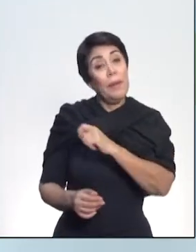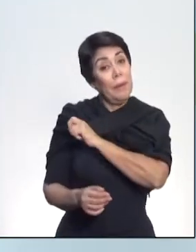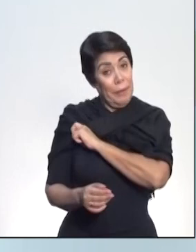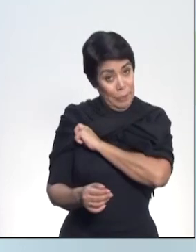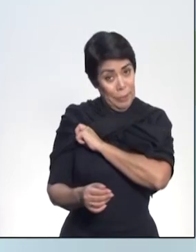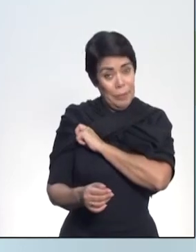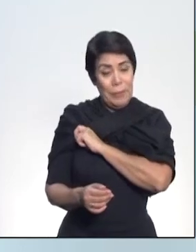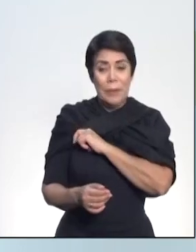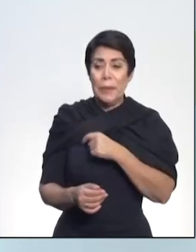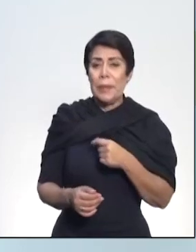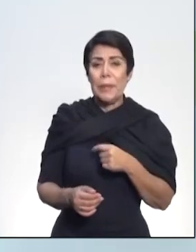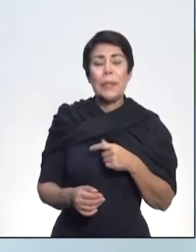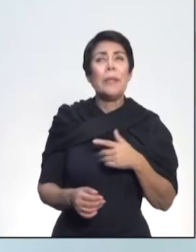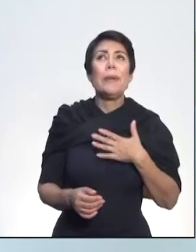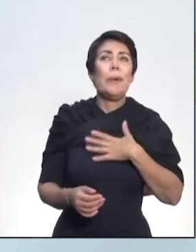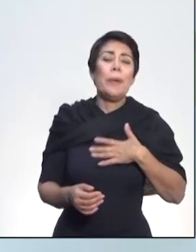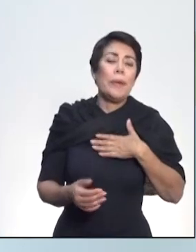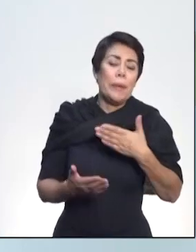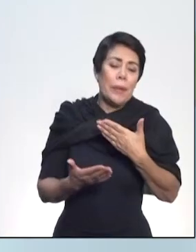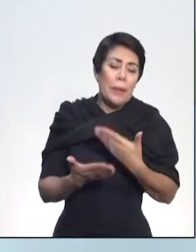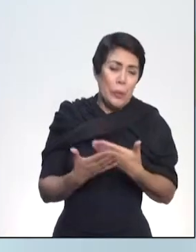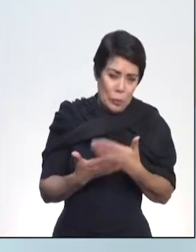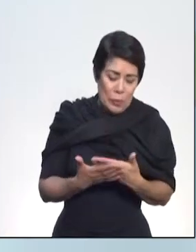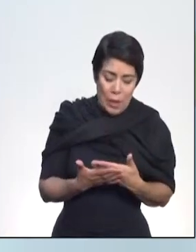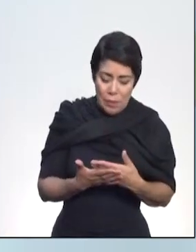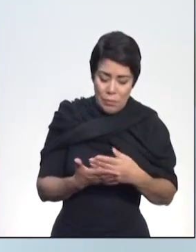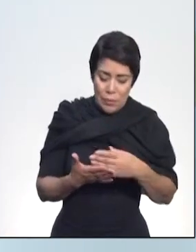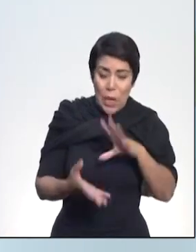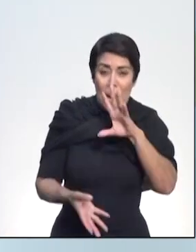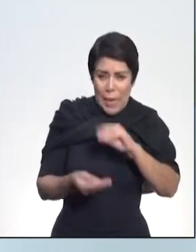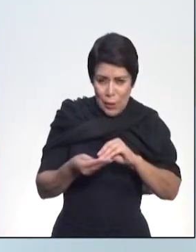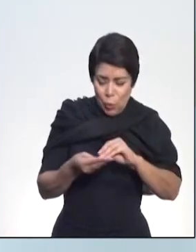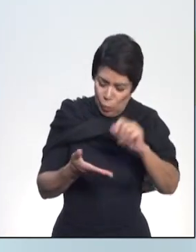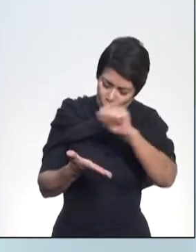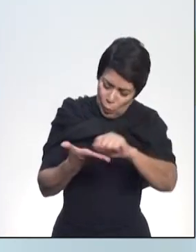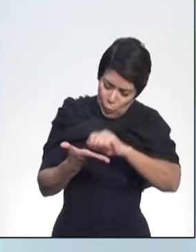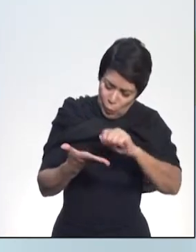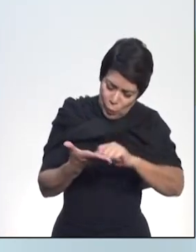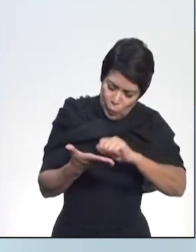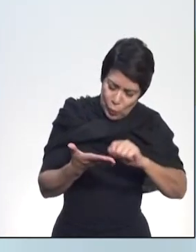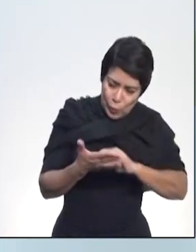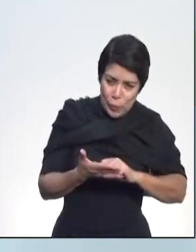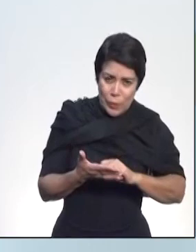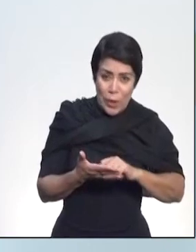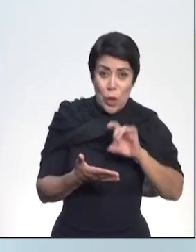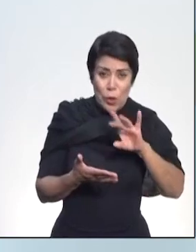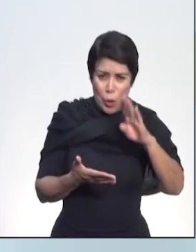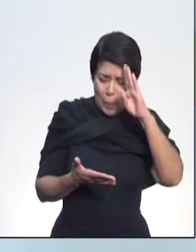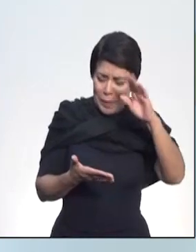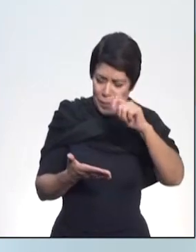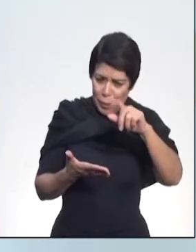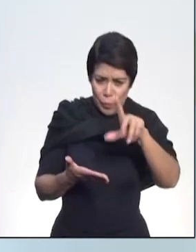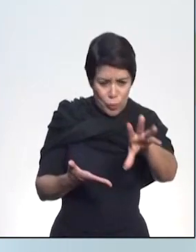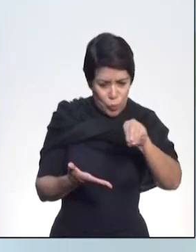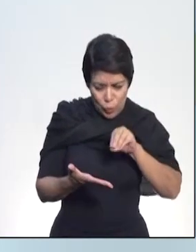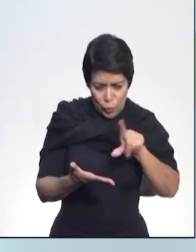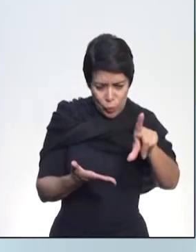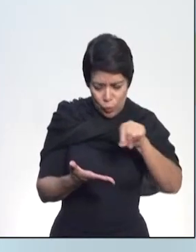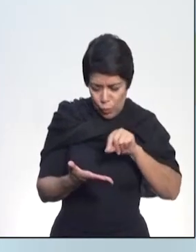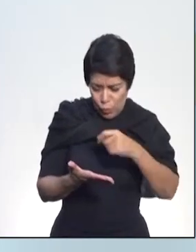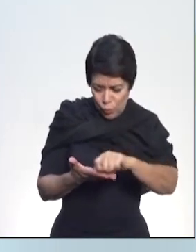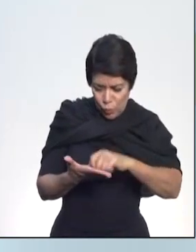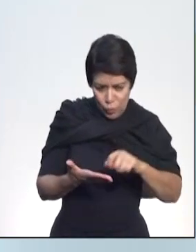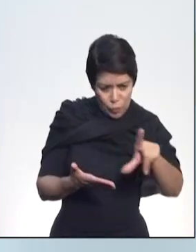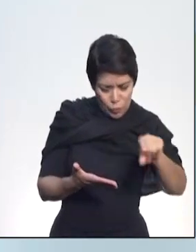estudar fazendo resumos. Então, é um método que ele usa, anotando os pontos principais. Outros não gostam de